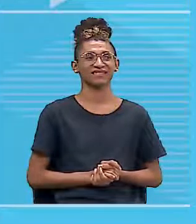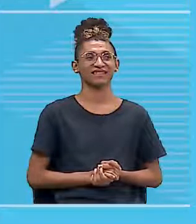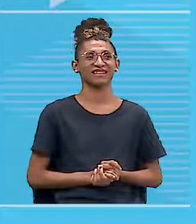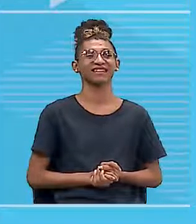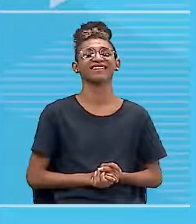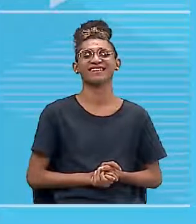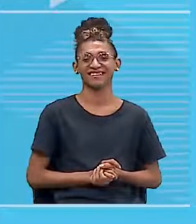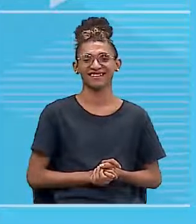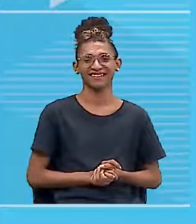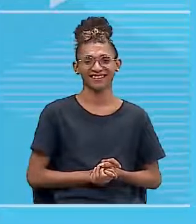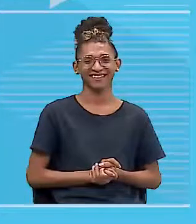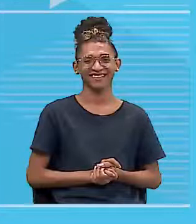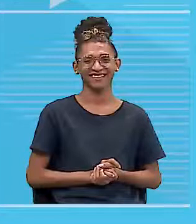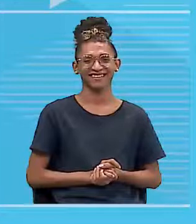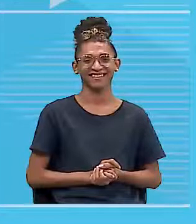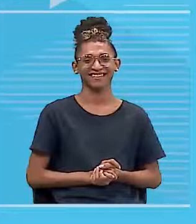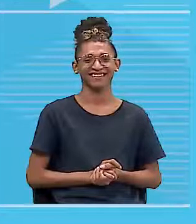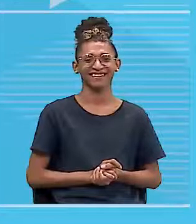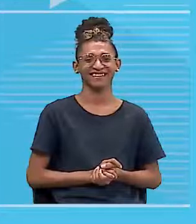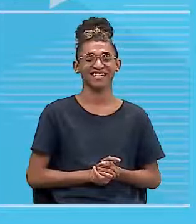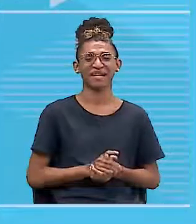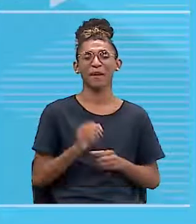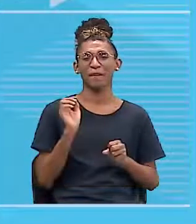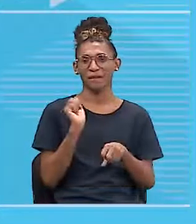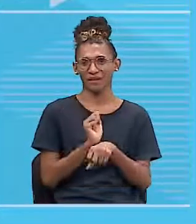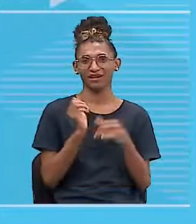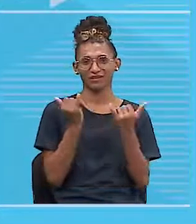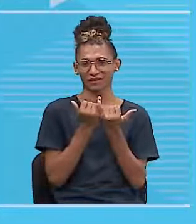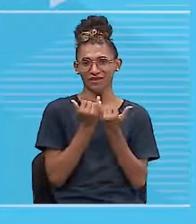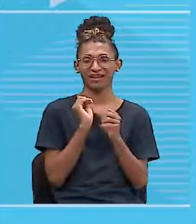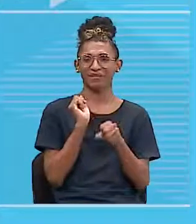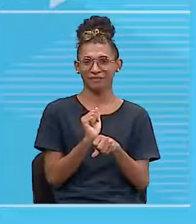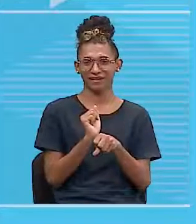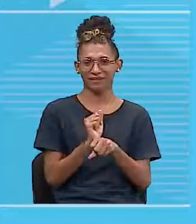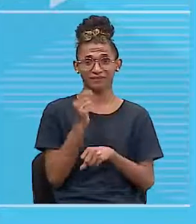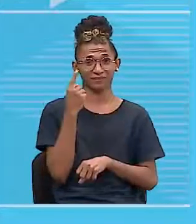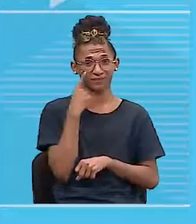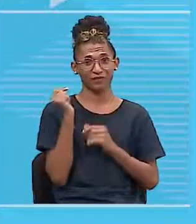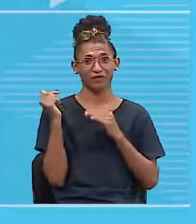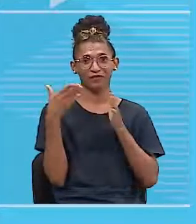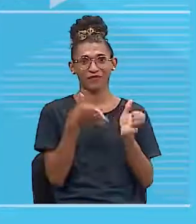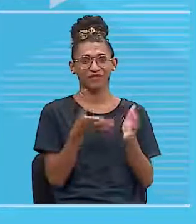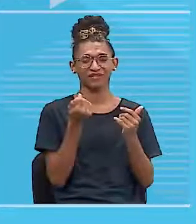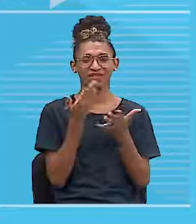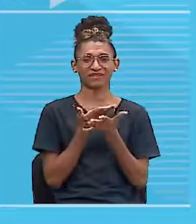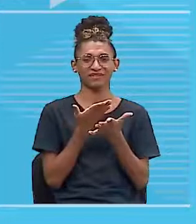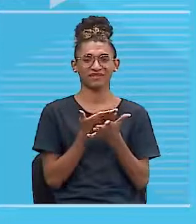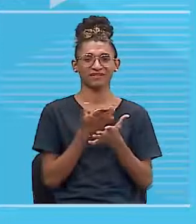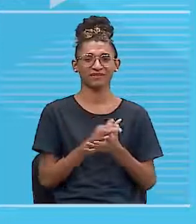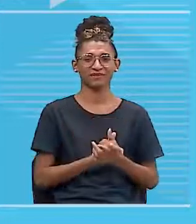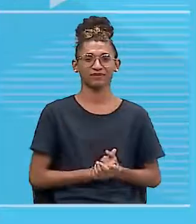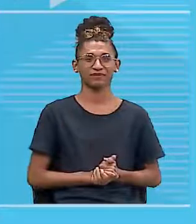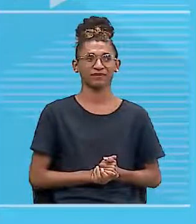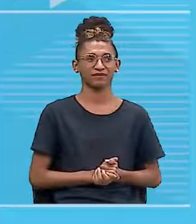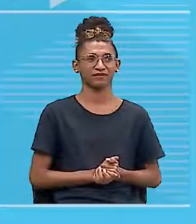hum negócio de ficar curiando Instagram enquanto tá assistindo a educação vai ficar olhando o WhatsApp se chegou